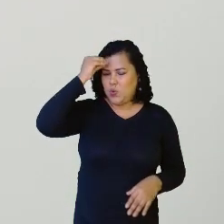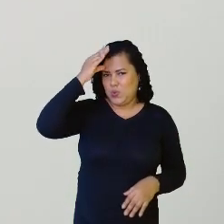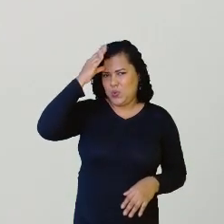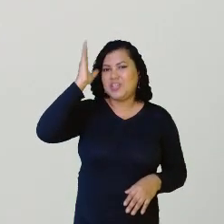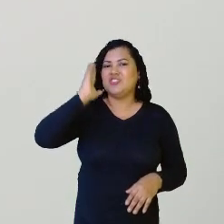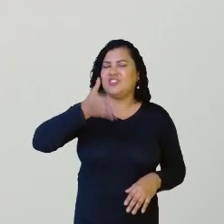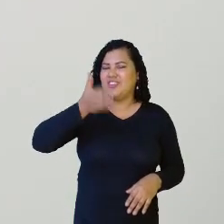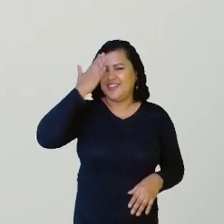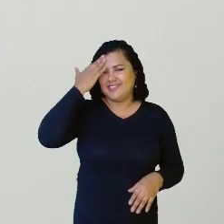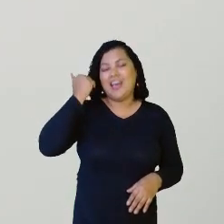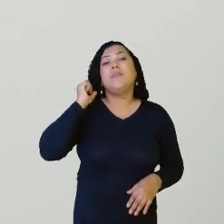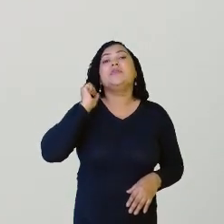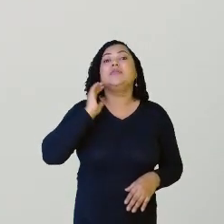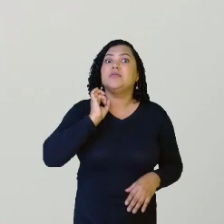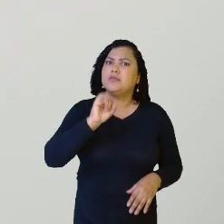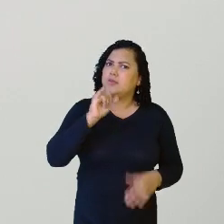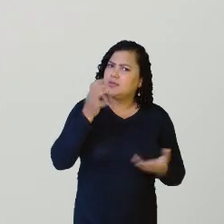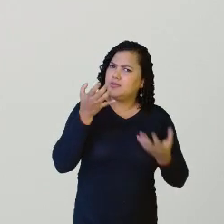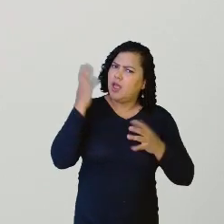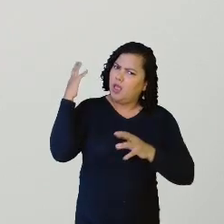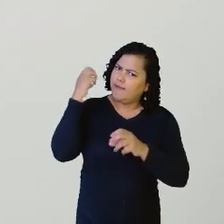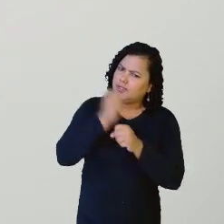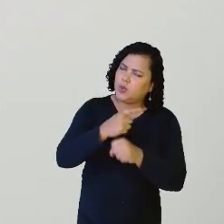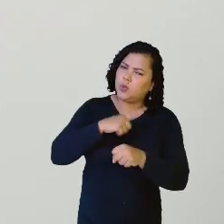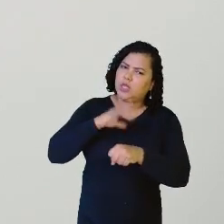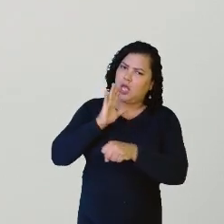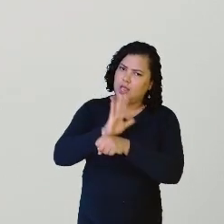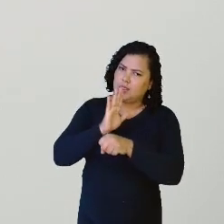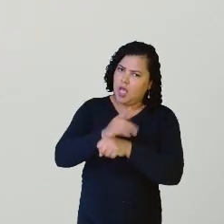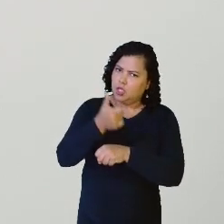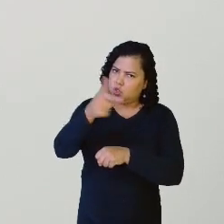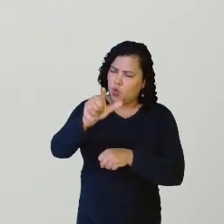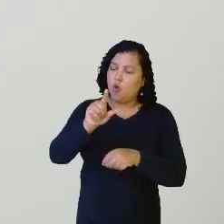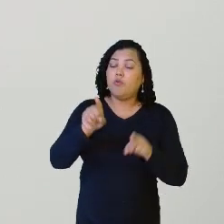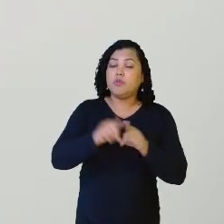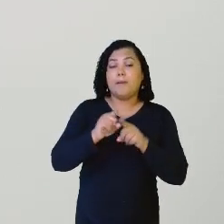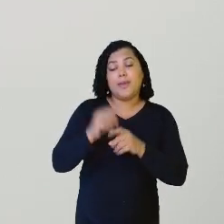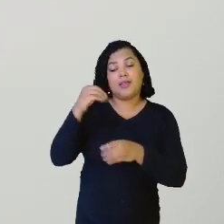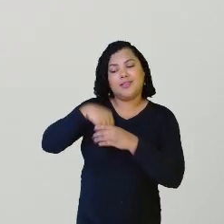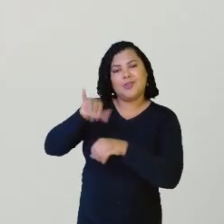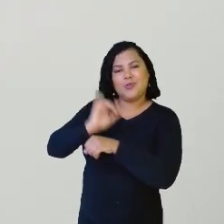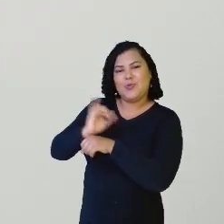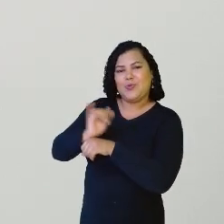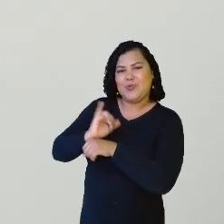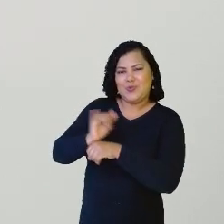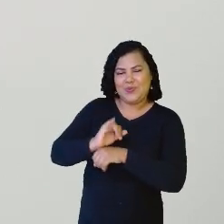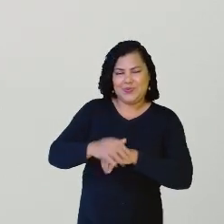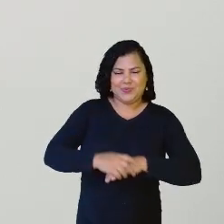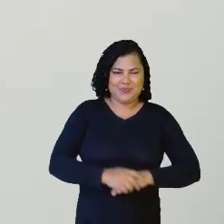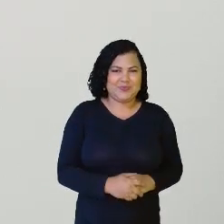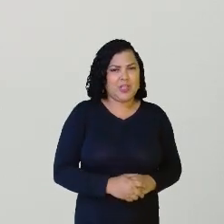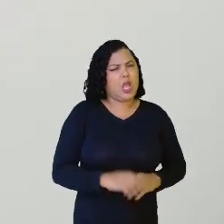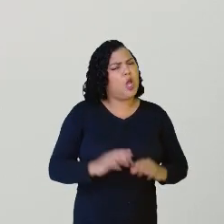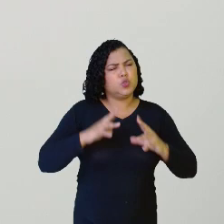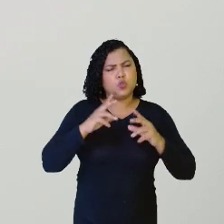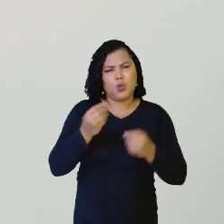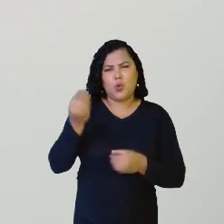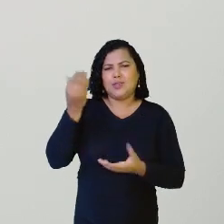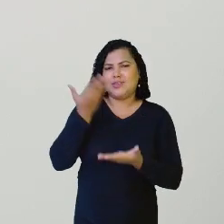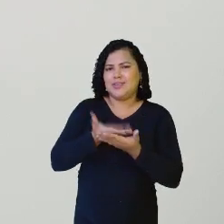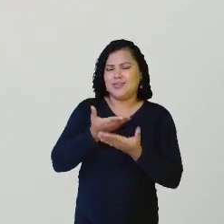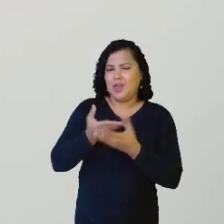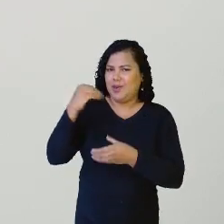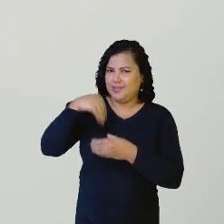já sabe, se quiser rever a aula, temos a reprise à tarde, ou acessem o canal e revejam não só essa, mas todas as aulas que a